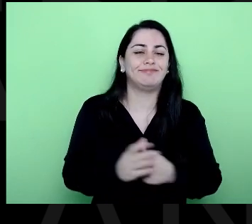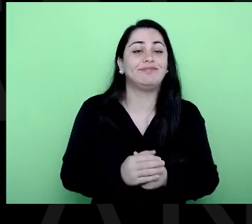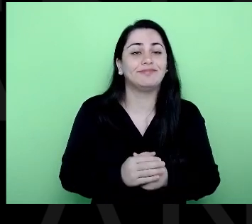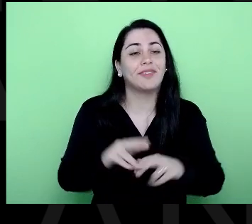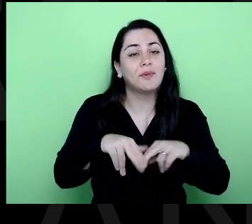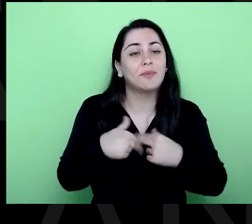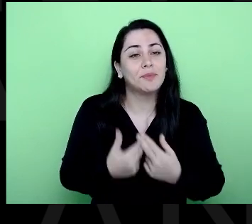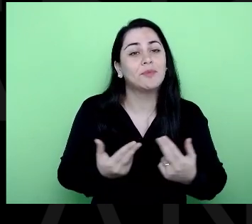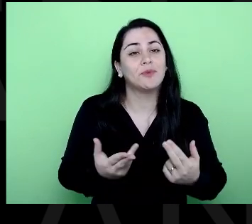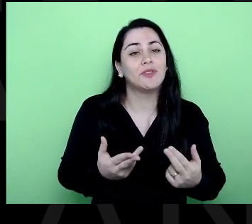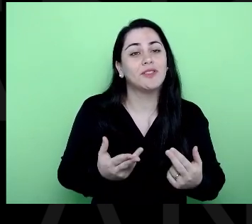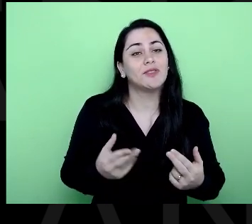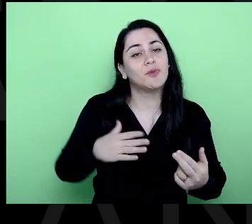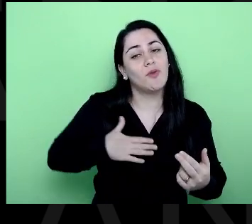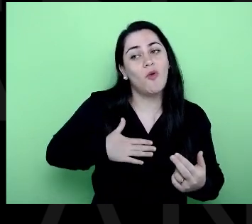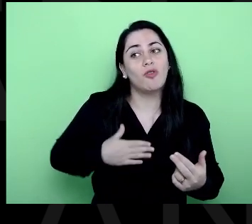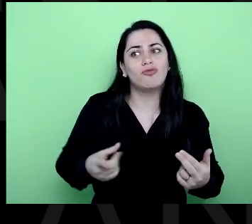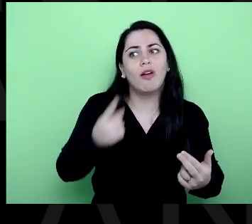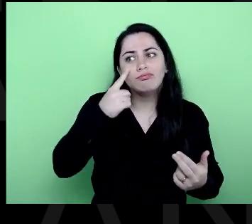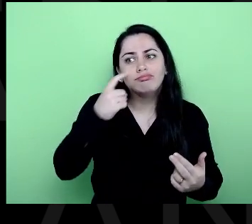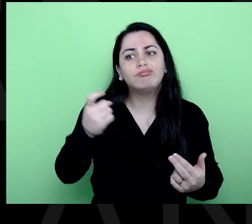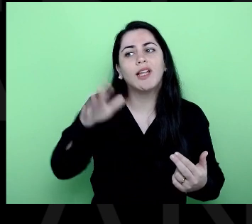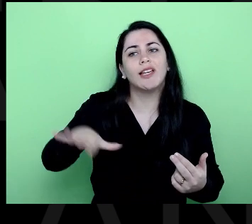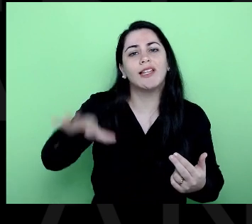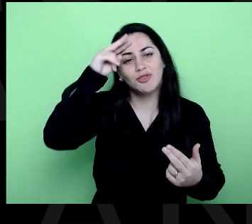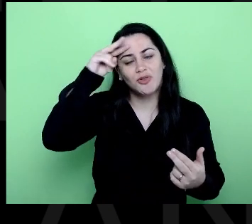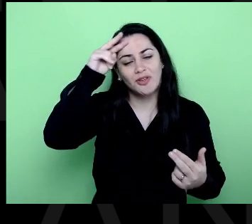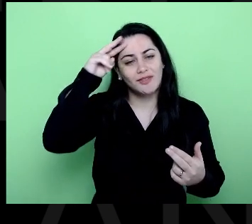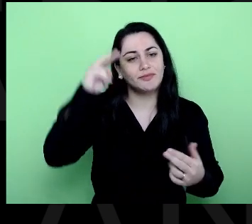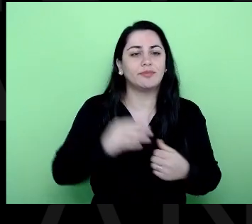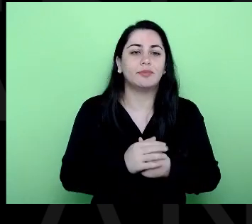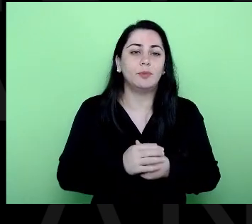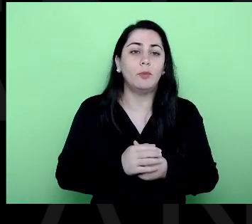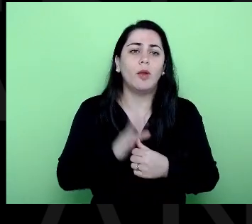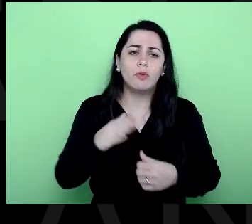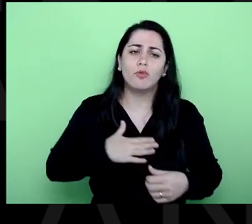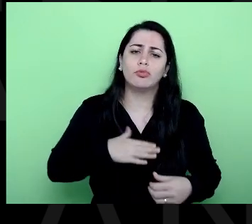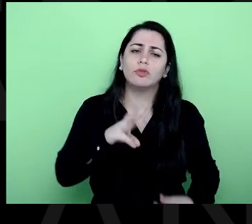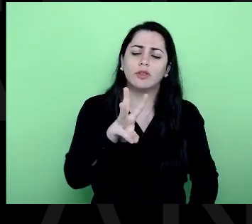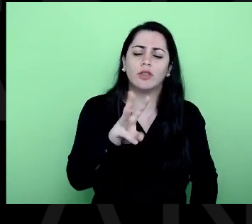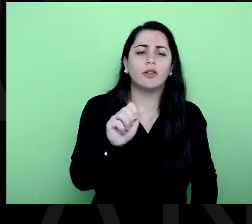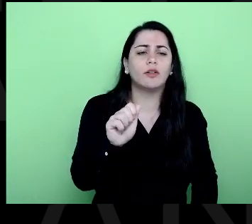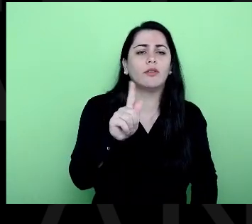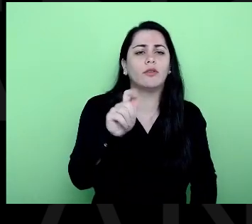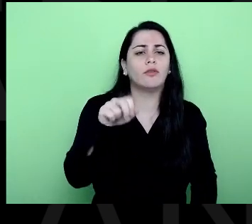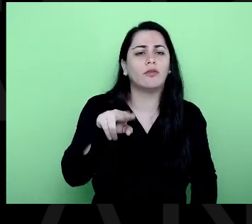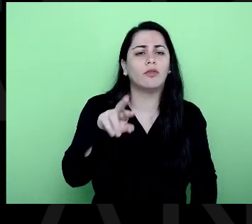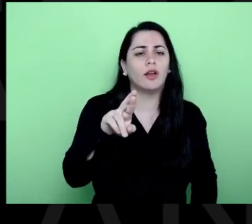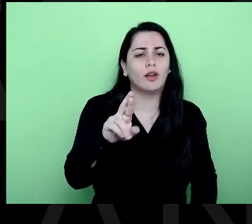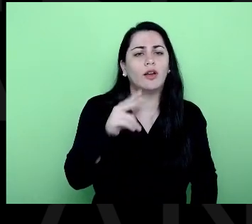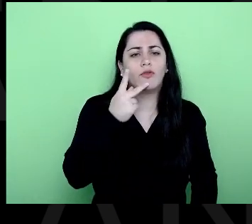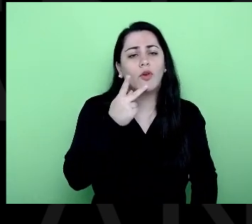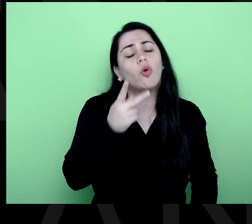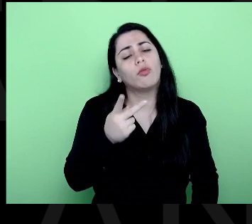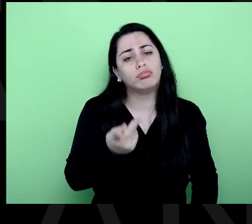o personagem ficar interessante, né? Agora, eu gostei disso que o Wagner falou, de pegar os coadjuvantes, né? O